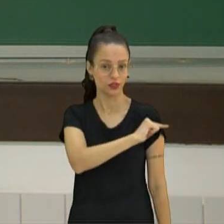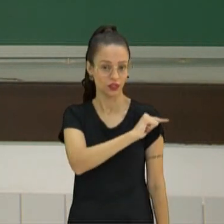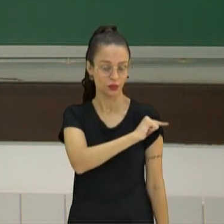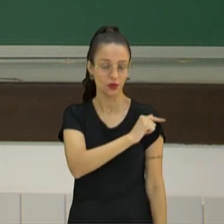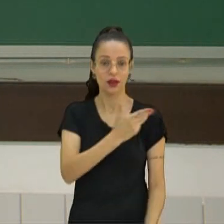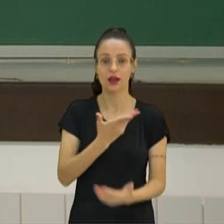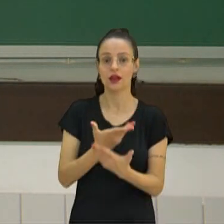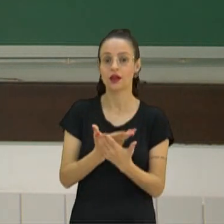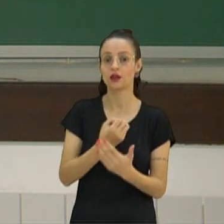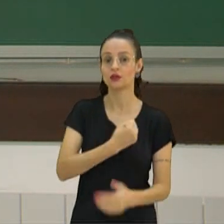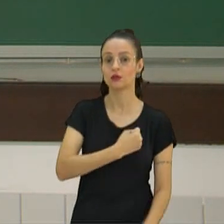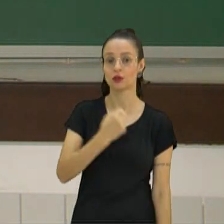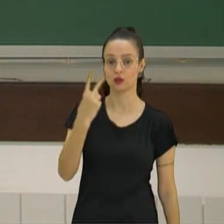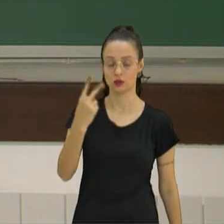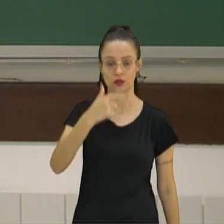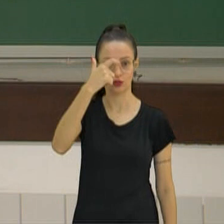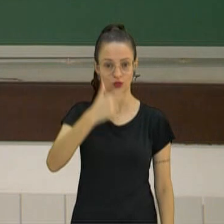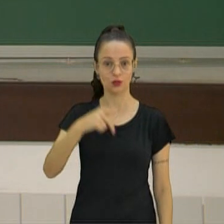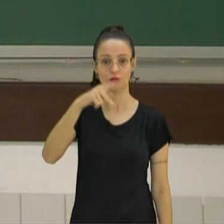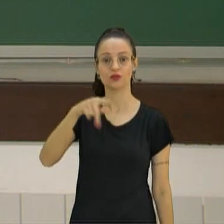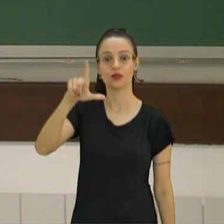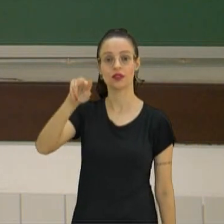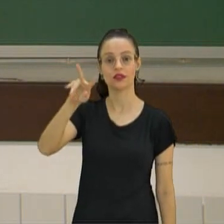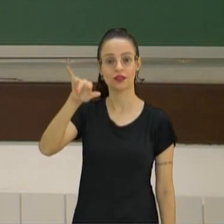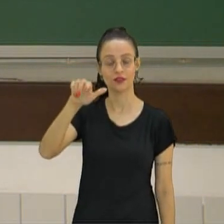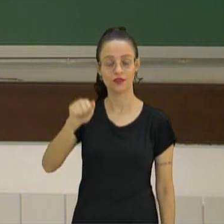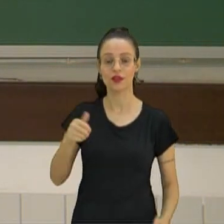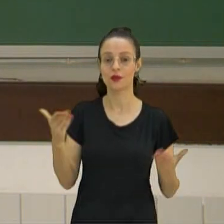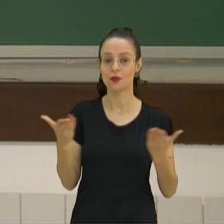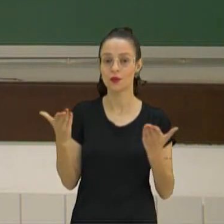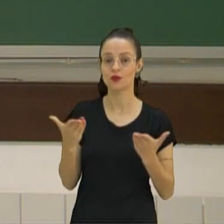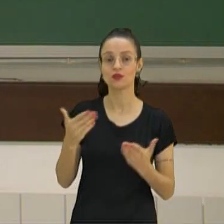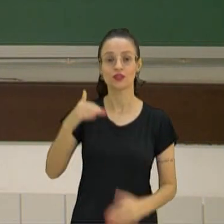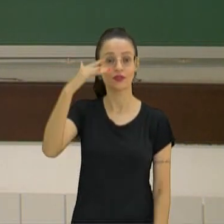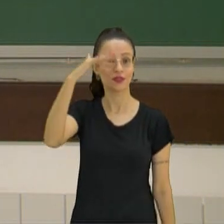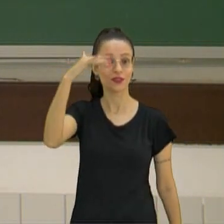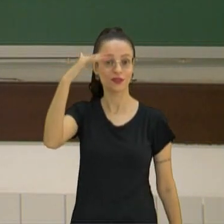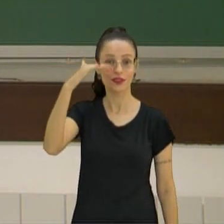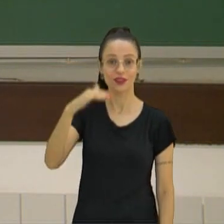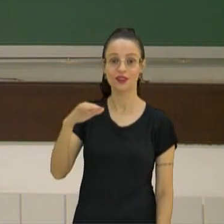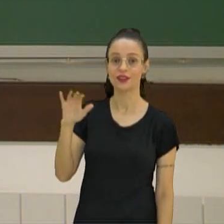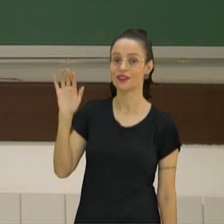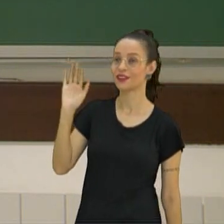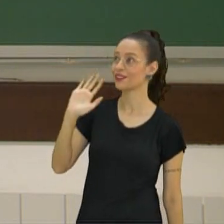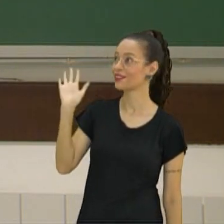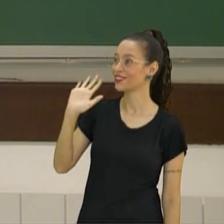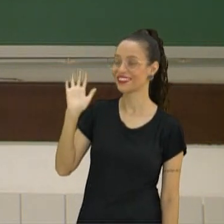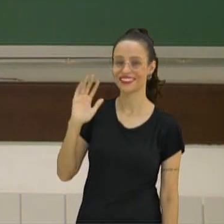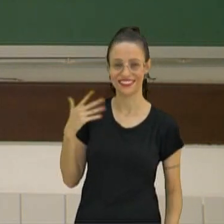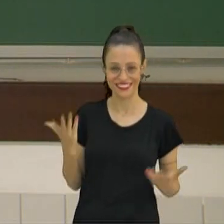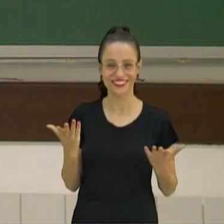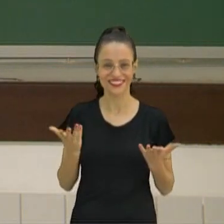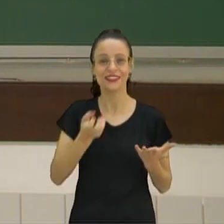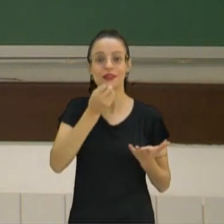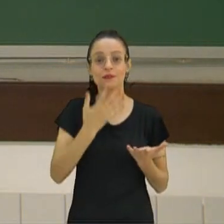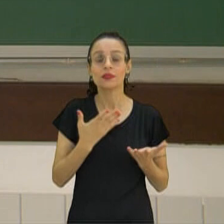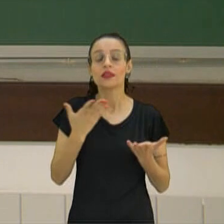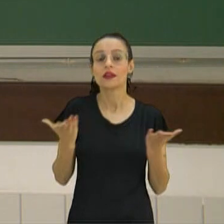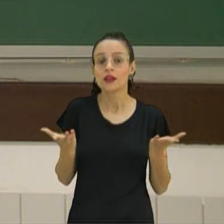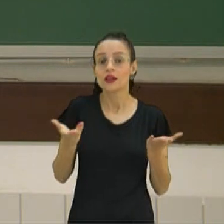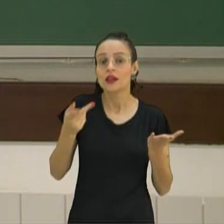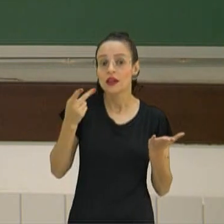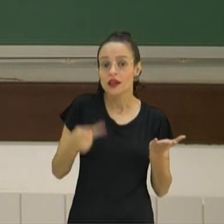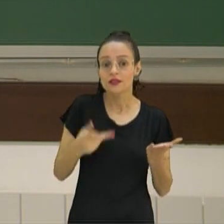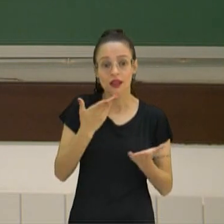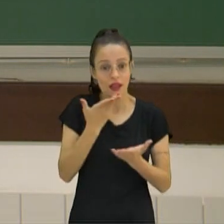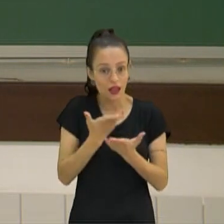número 2. Eu sou a professora Lívia Ullmann e estou aqui com a Viviana hoje. Pessoal, na nossa